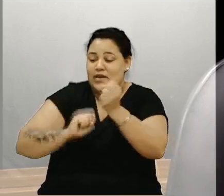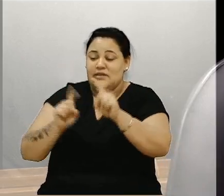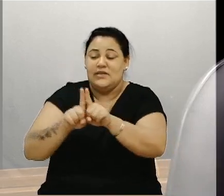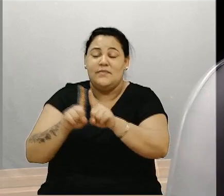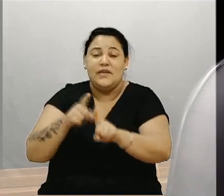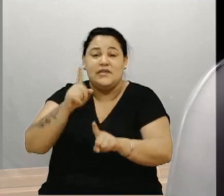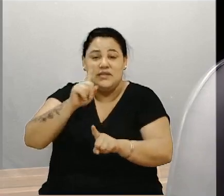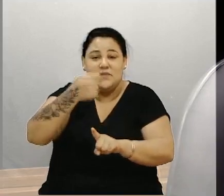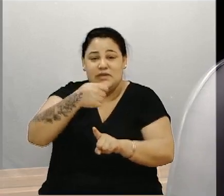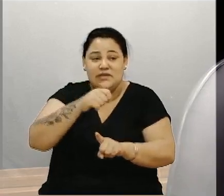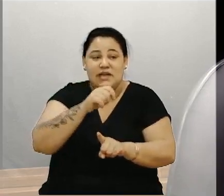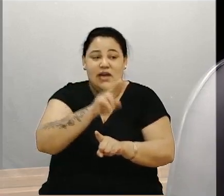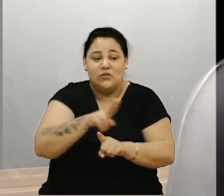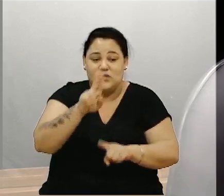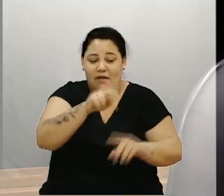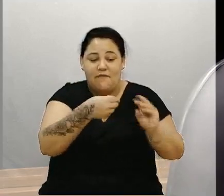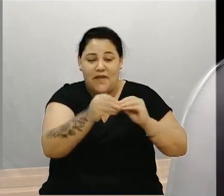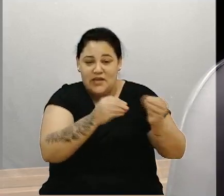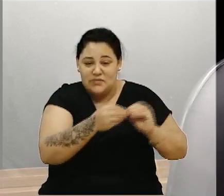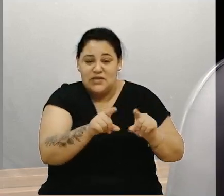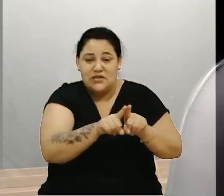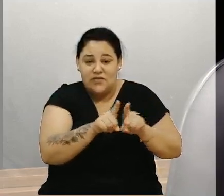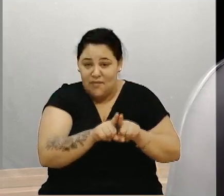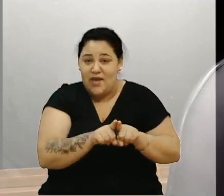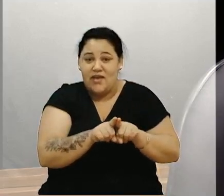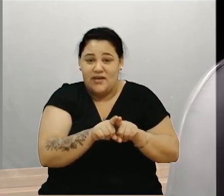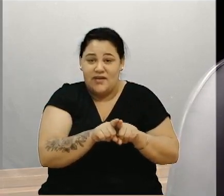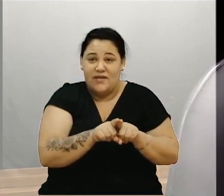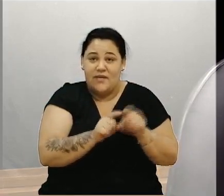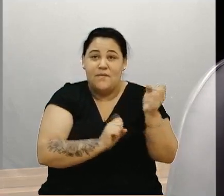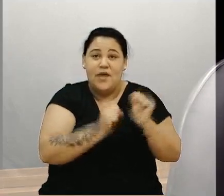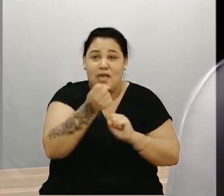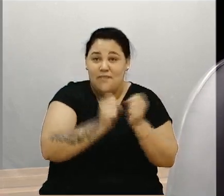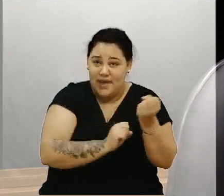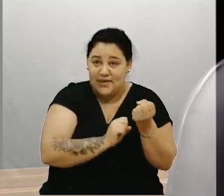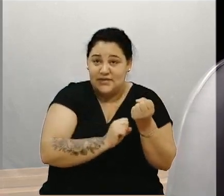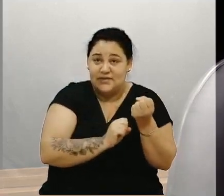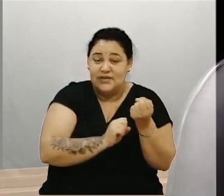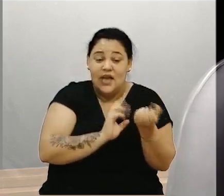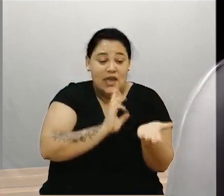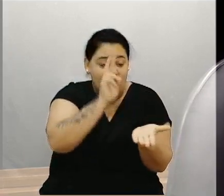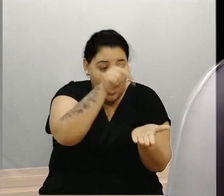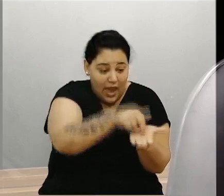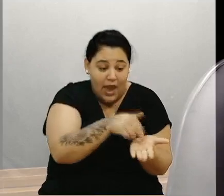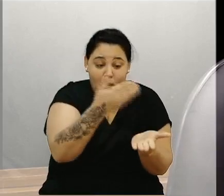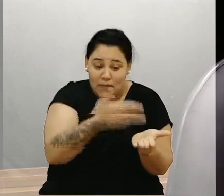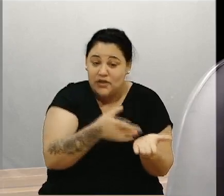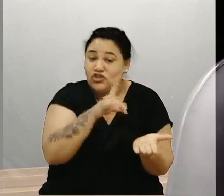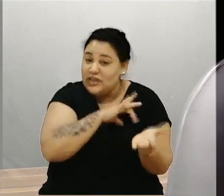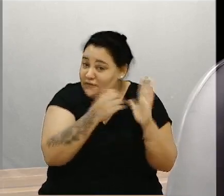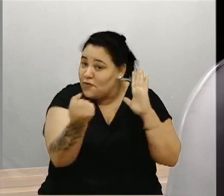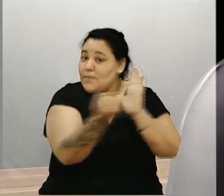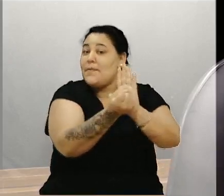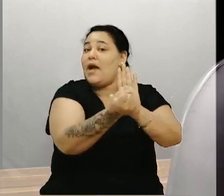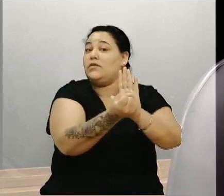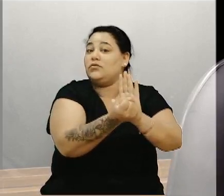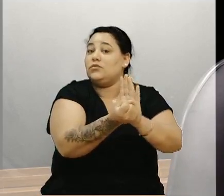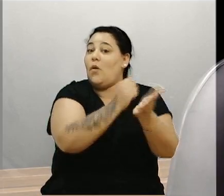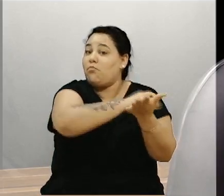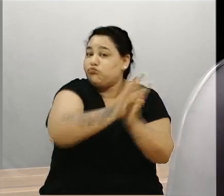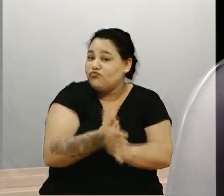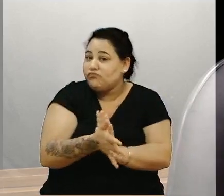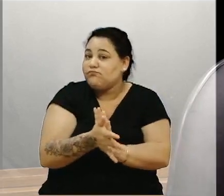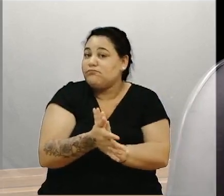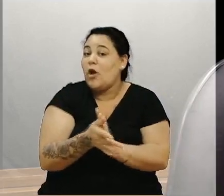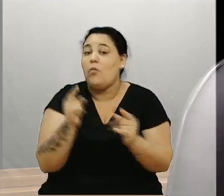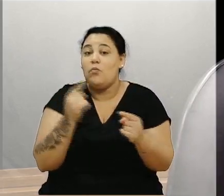ser flexibilizado, para aquelas empresas que realmente foram atingidas. Porque eu não tenho dúvida